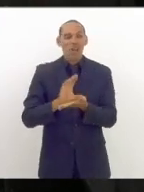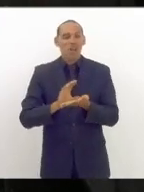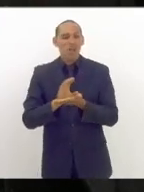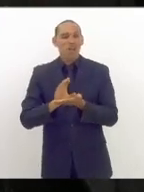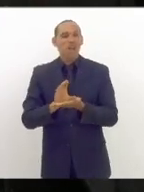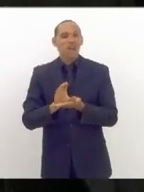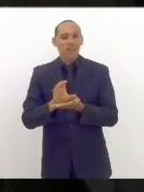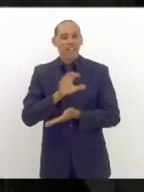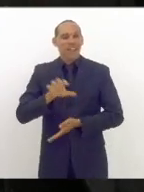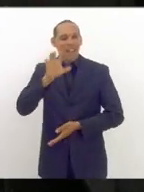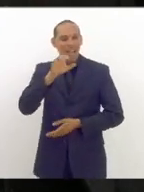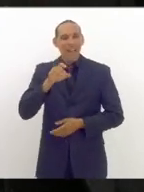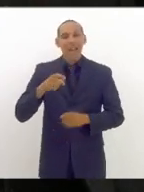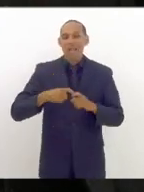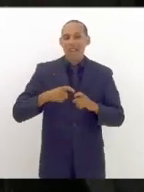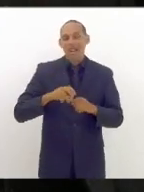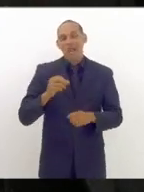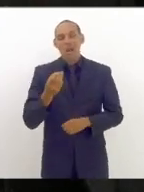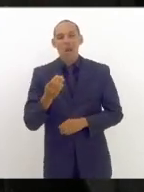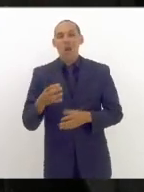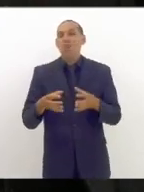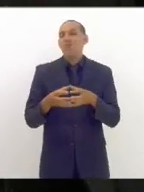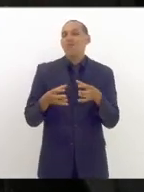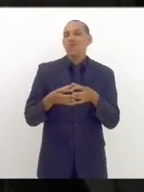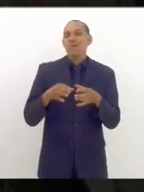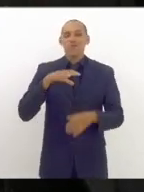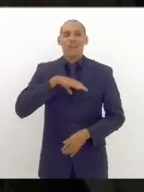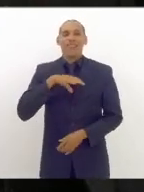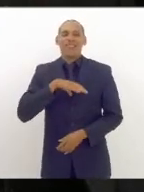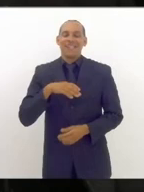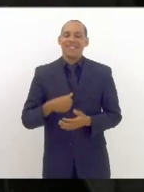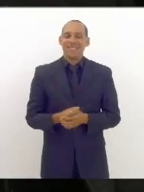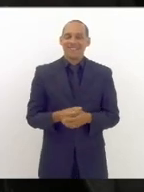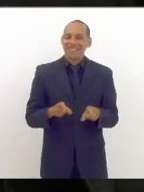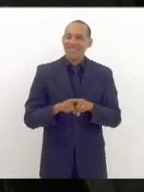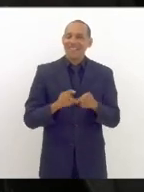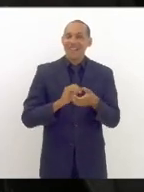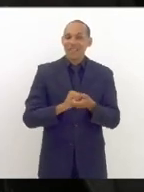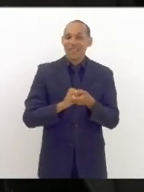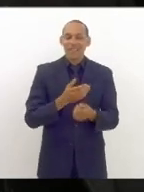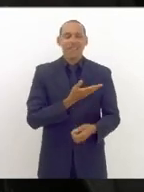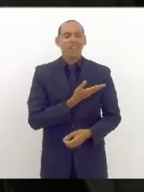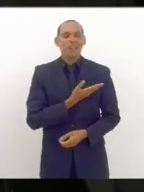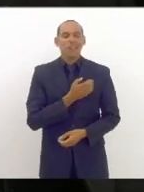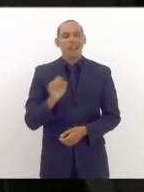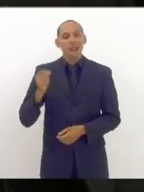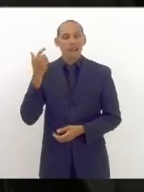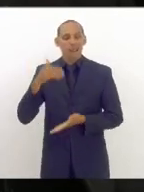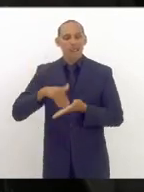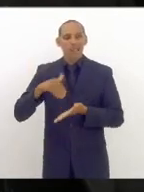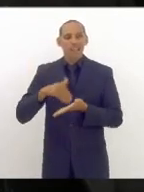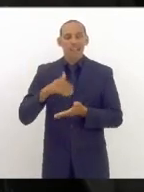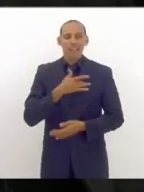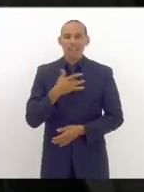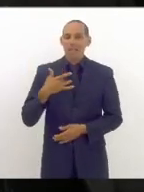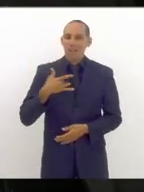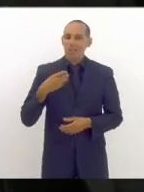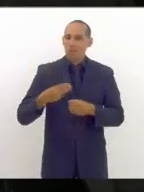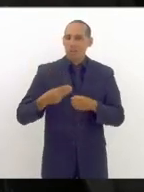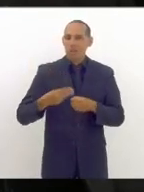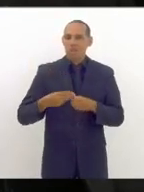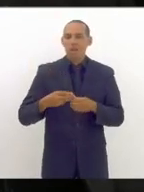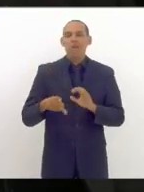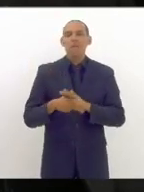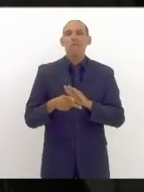ou seu clube, que é o Clube de Regatas Vasco da Gama. Saudar aqui o meu amigo, ex-secretário de Saúde Municipal de